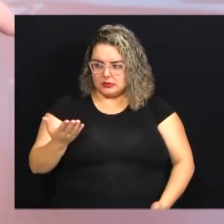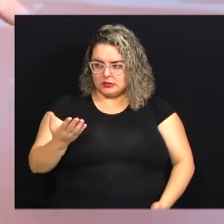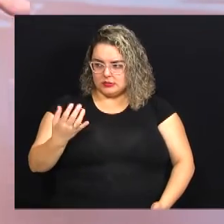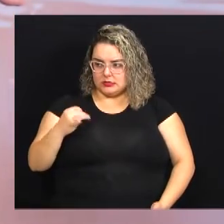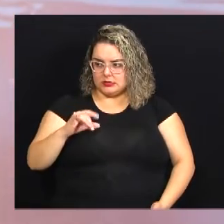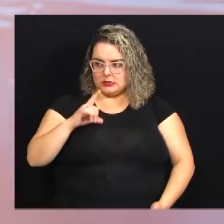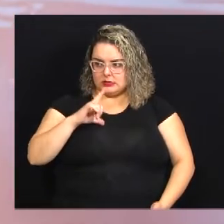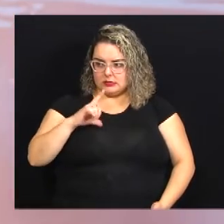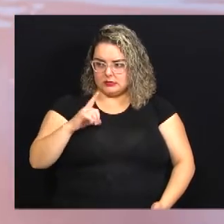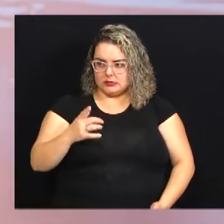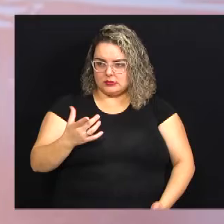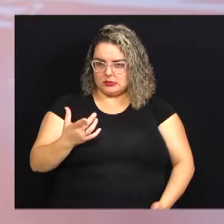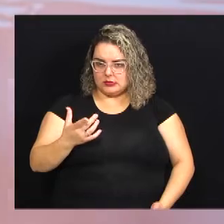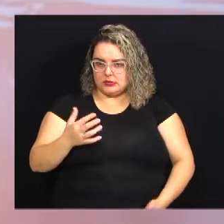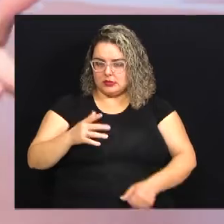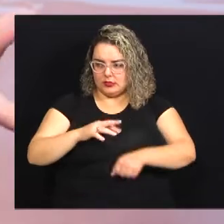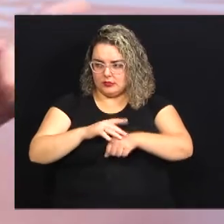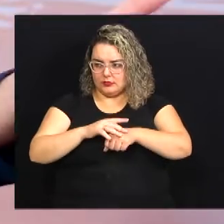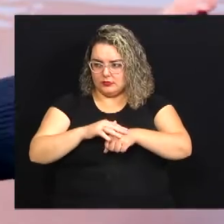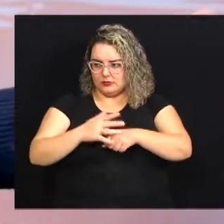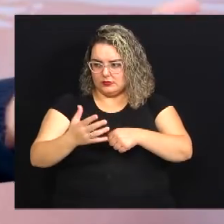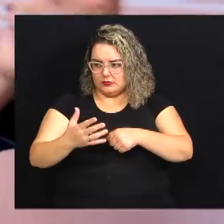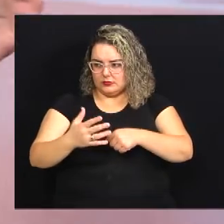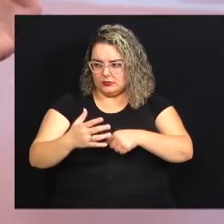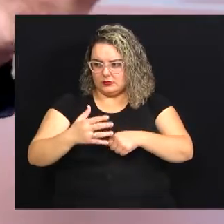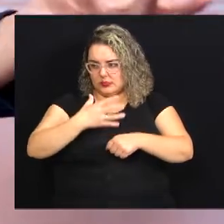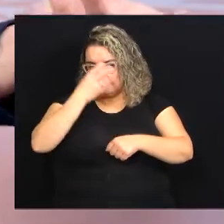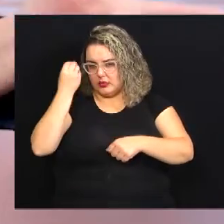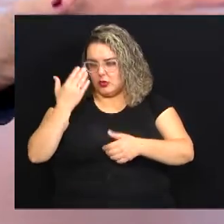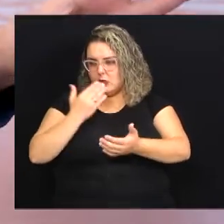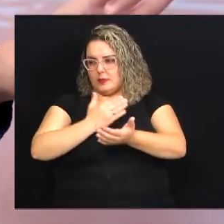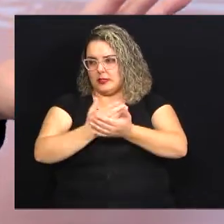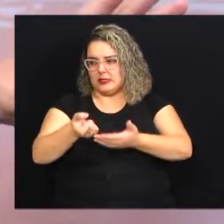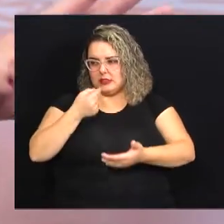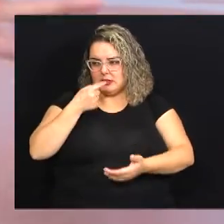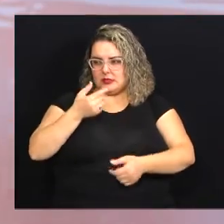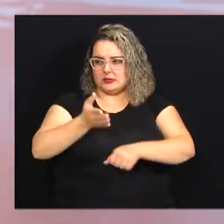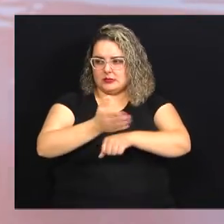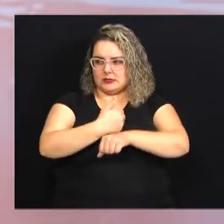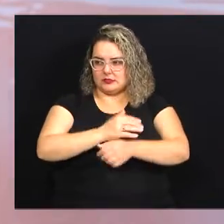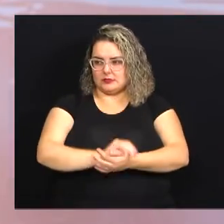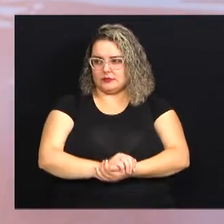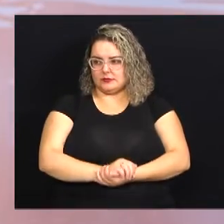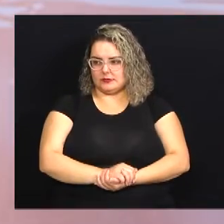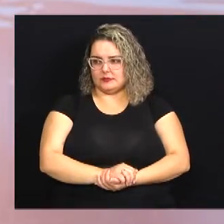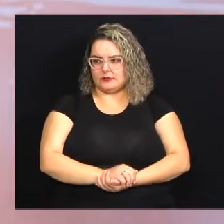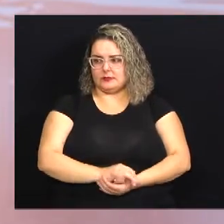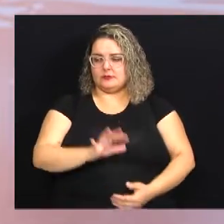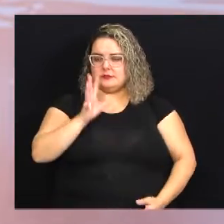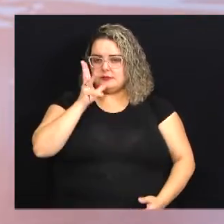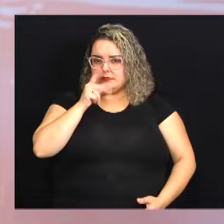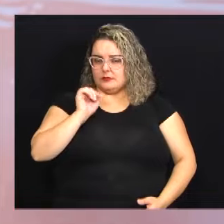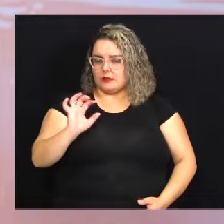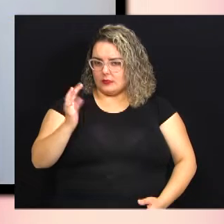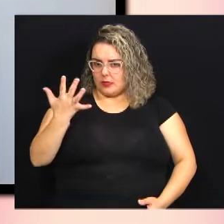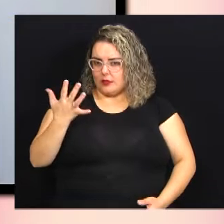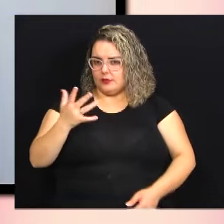vai ter o Alzheimer no futuro? Dá para prevenir, começar com a medicação para que ela pelo menos retarde para